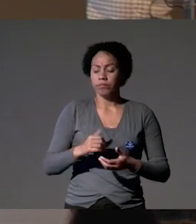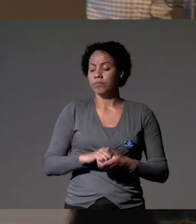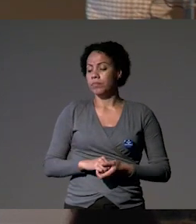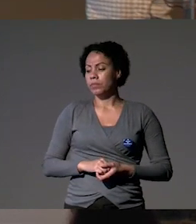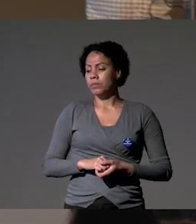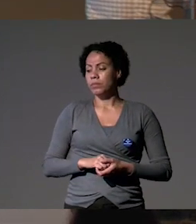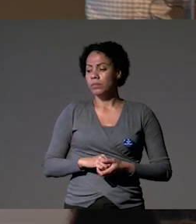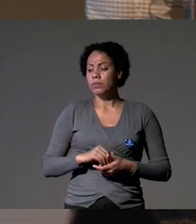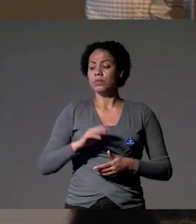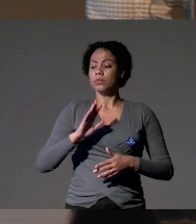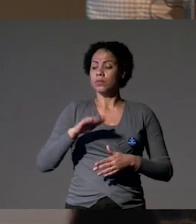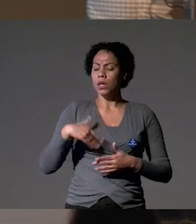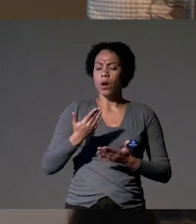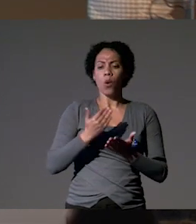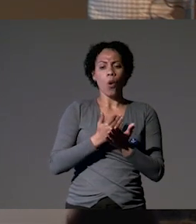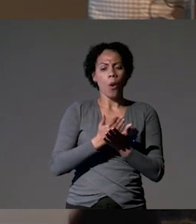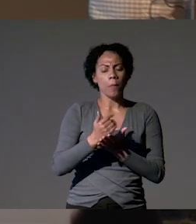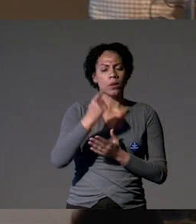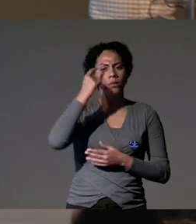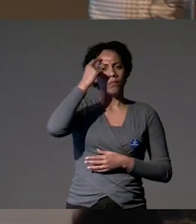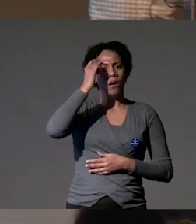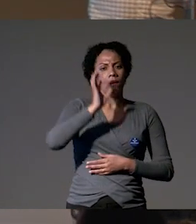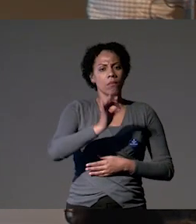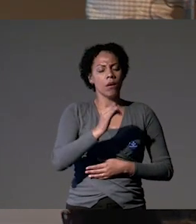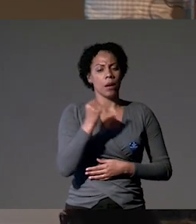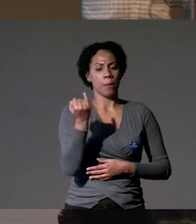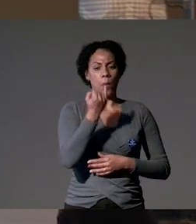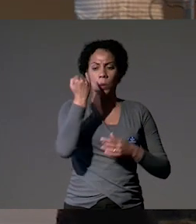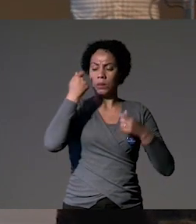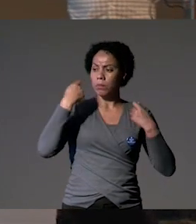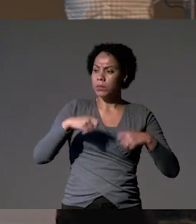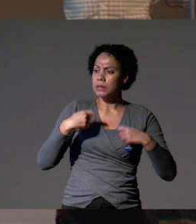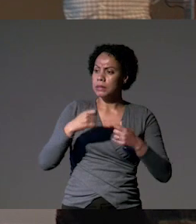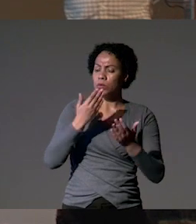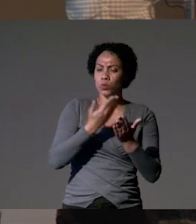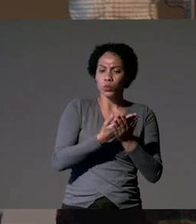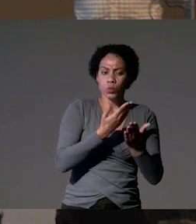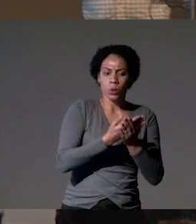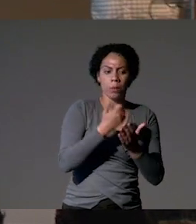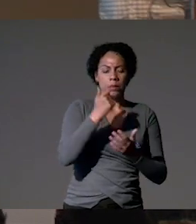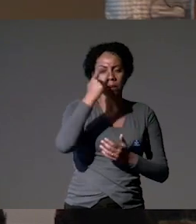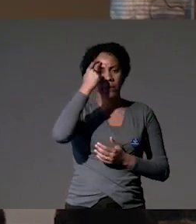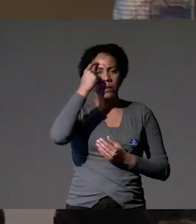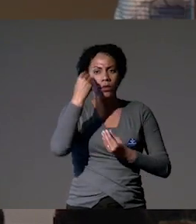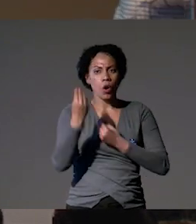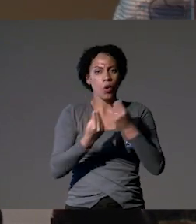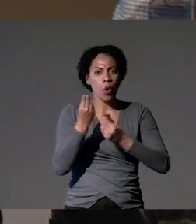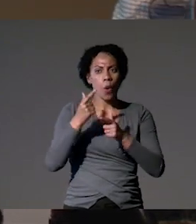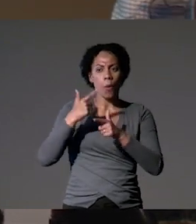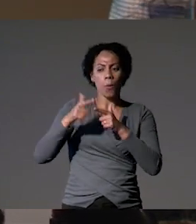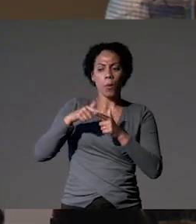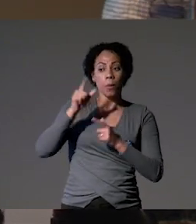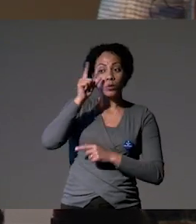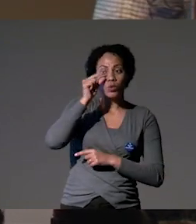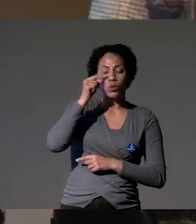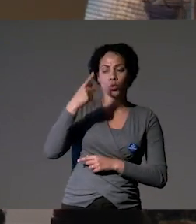E passou a se considerar cada vez mais a importância de estudar e de tratar agressivamente os problemas de sono da